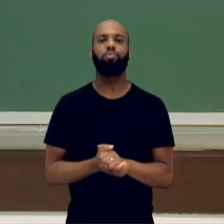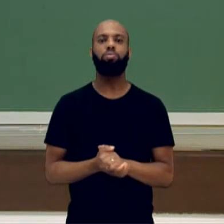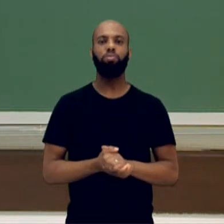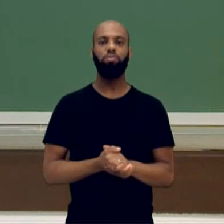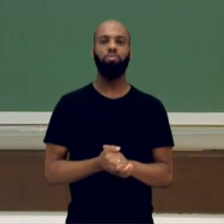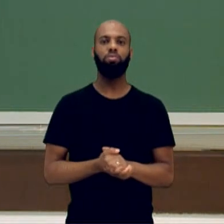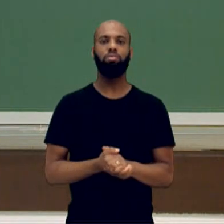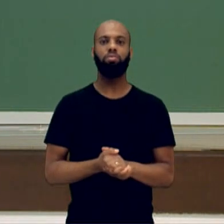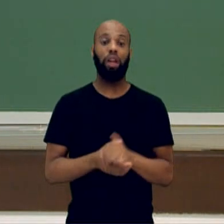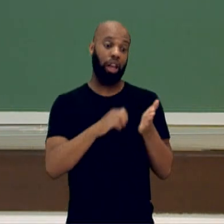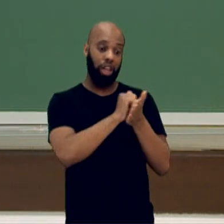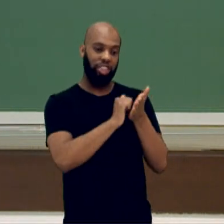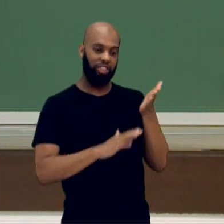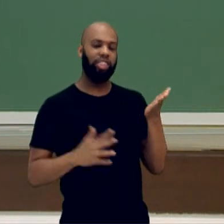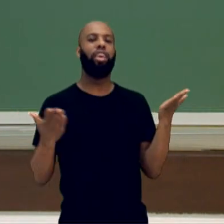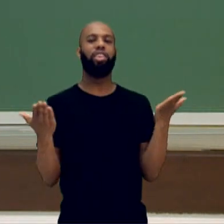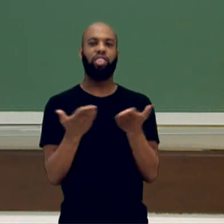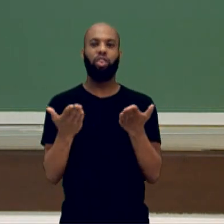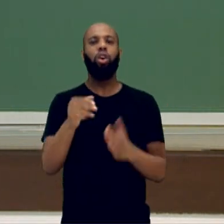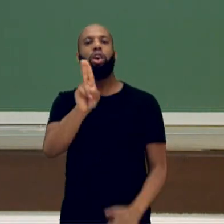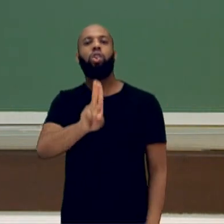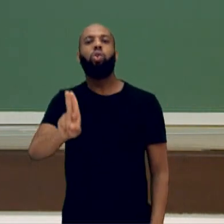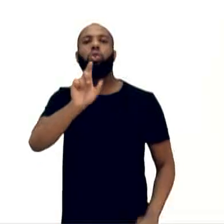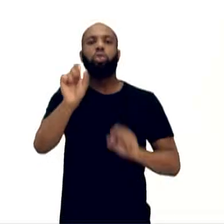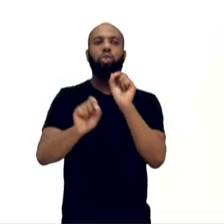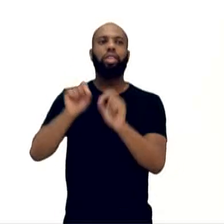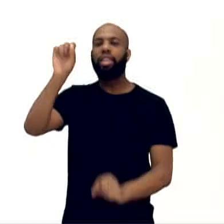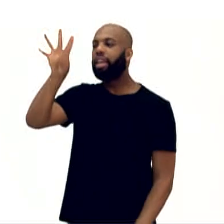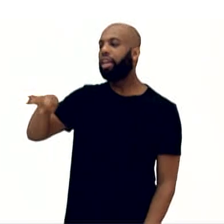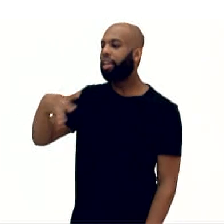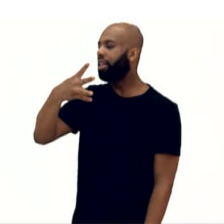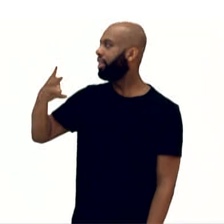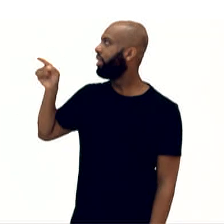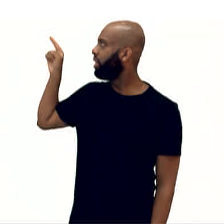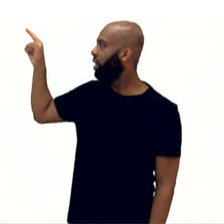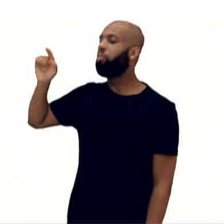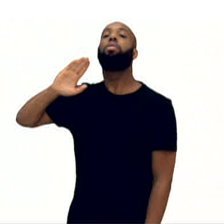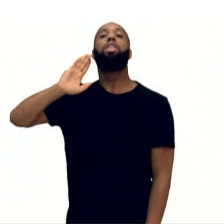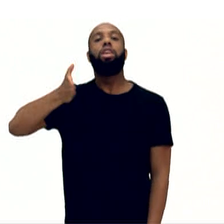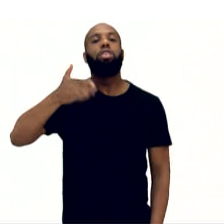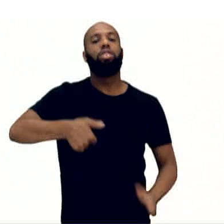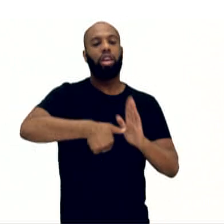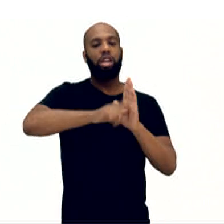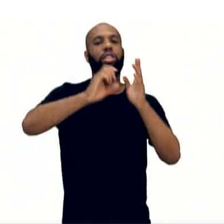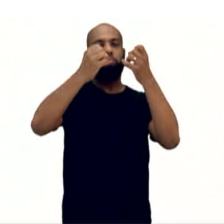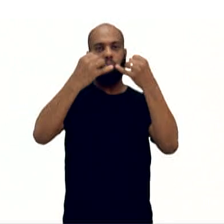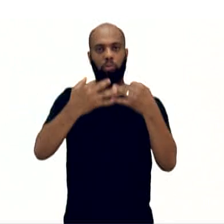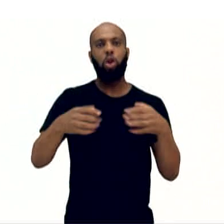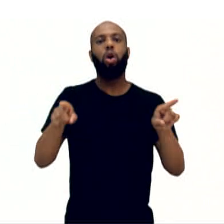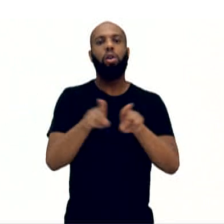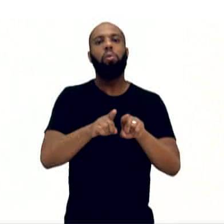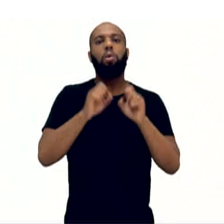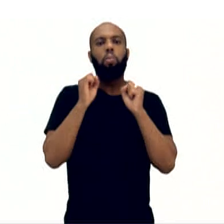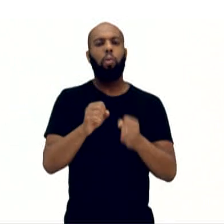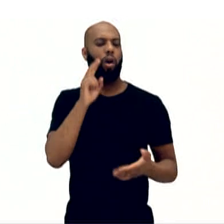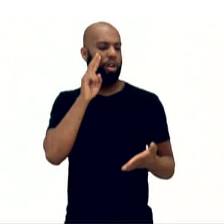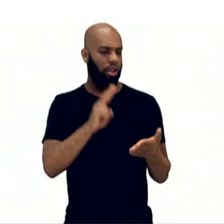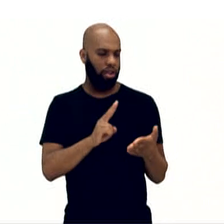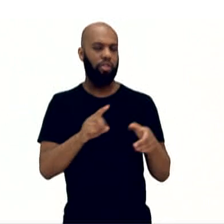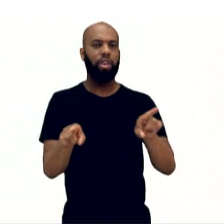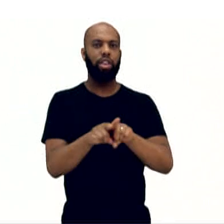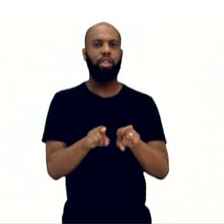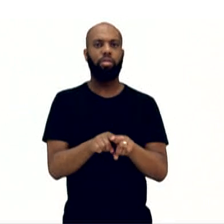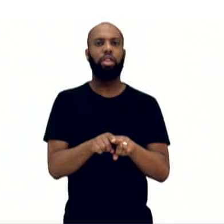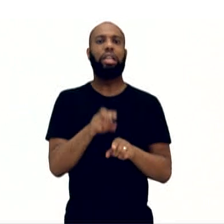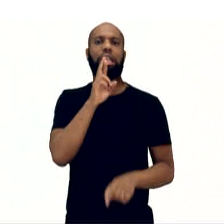Agora, atividadezinha ali, usando a tabela que nós já falamos ali um pouquinho, ela vai ficar para vocês poderem observar